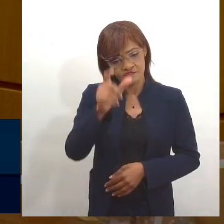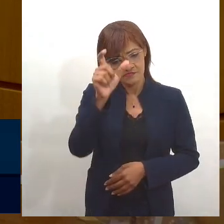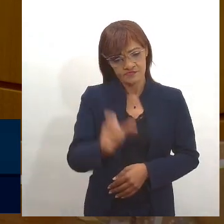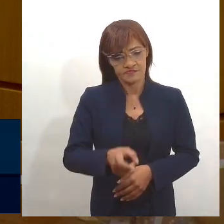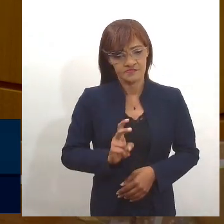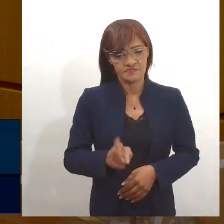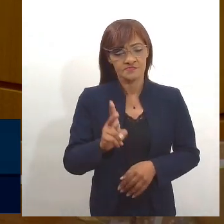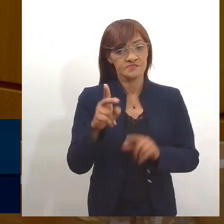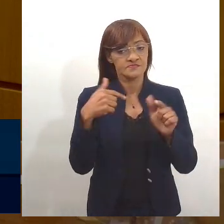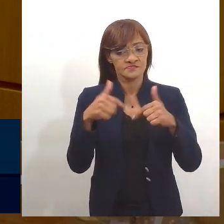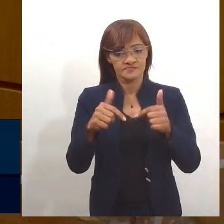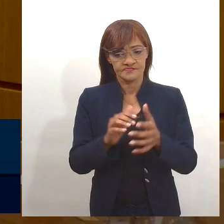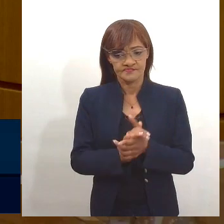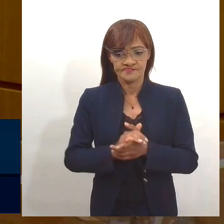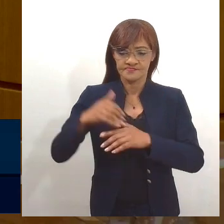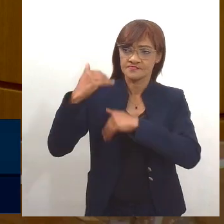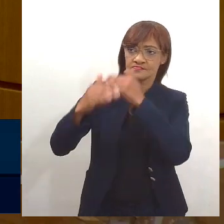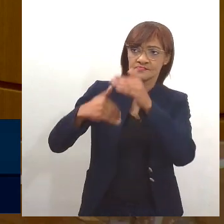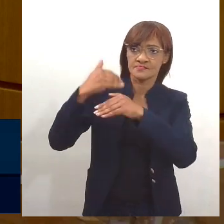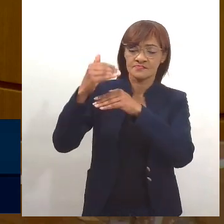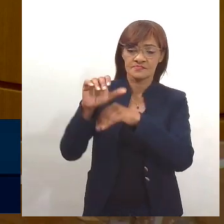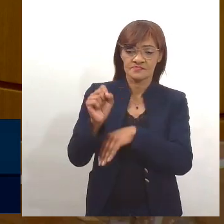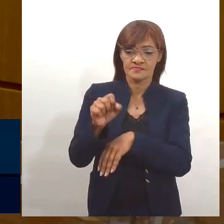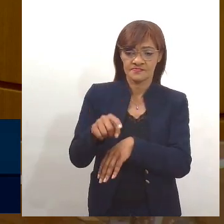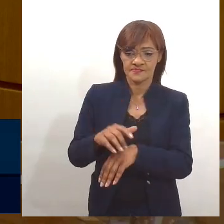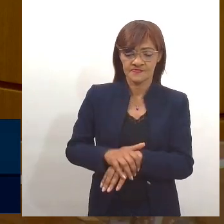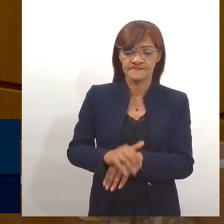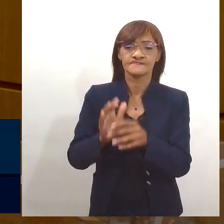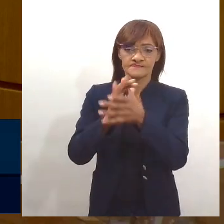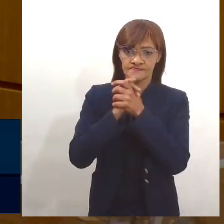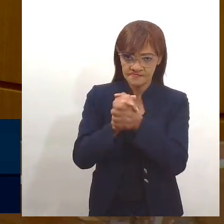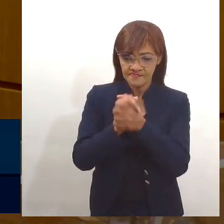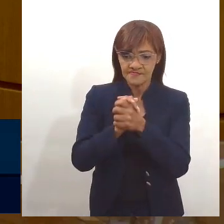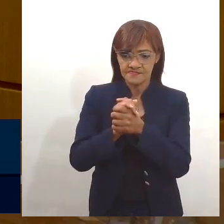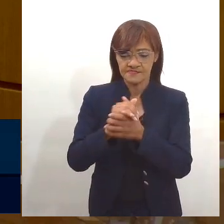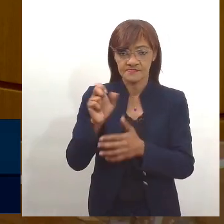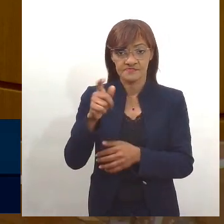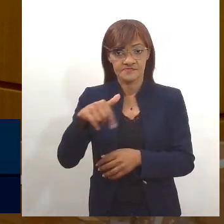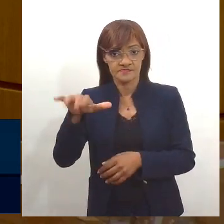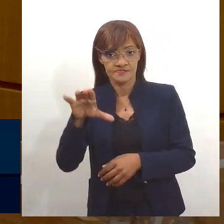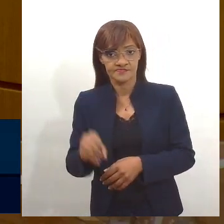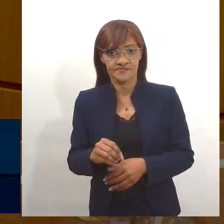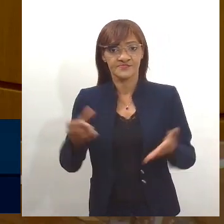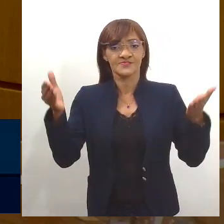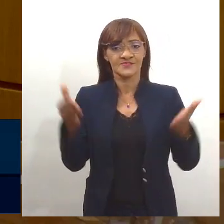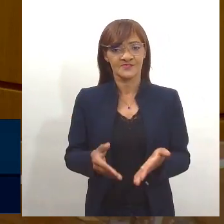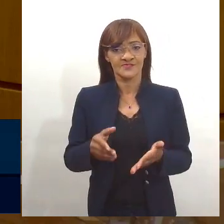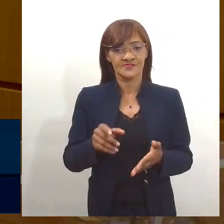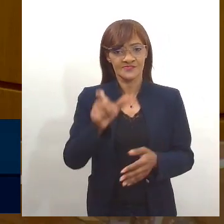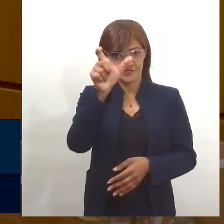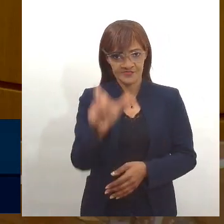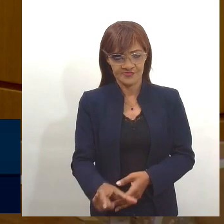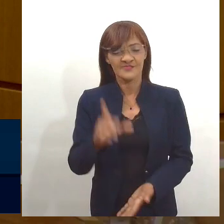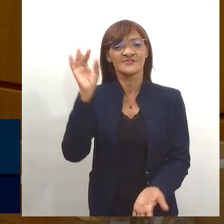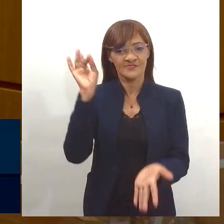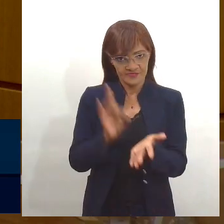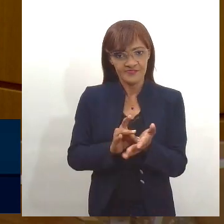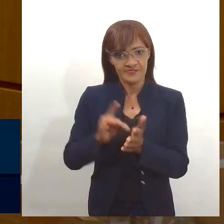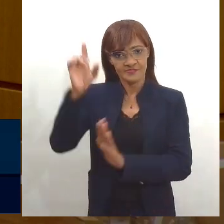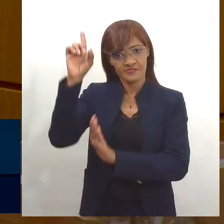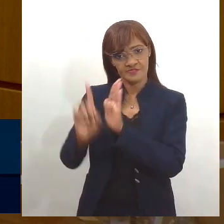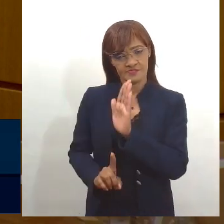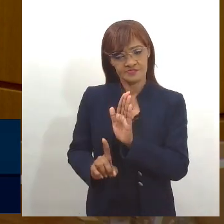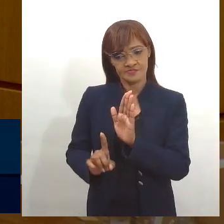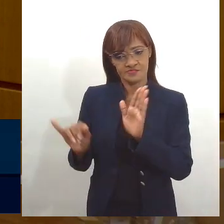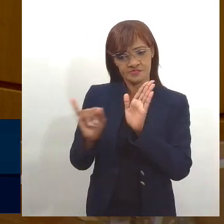de Sergipe. Parabéns, Silvio de Oliveira. A partir de hoje, o senhor é cidadão de fato e de direito desta terra que tem ajudado a